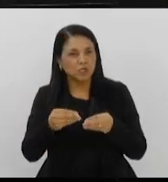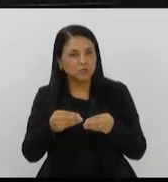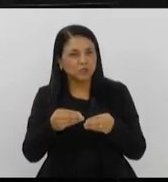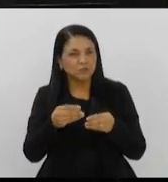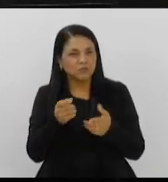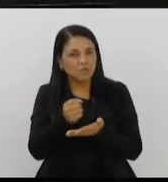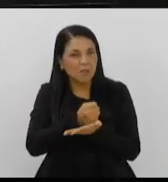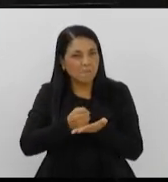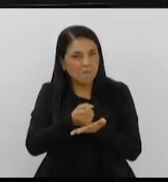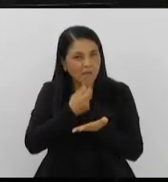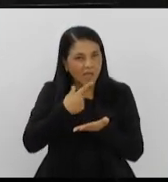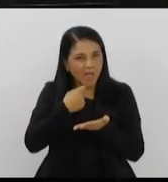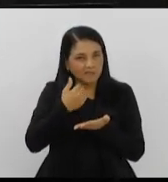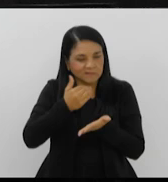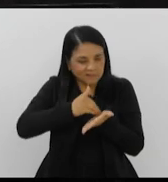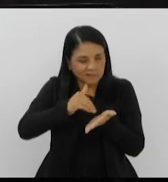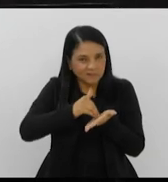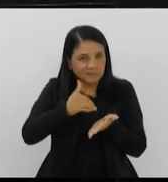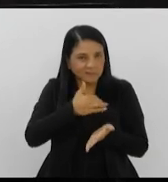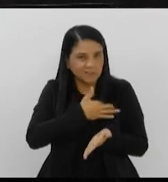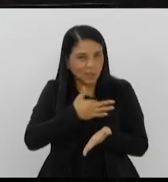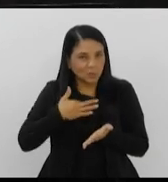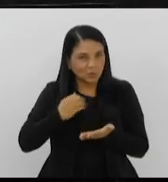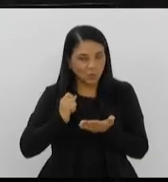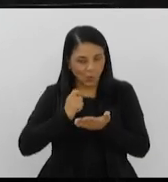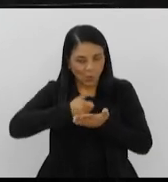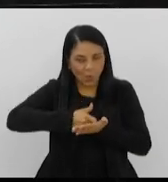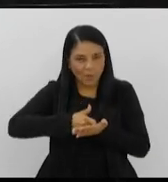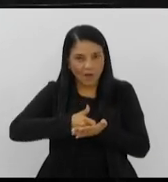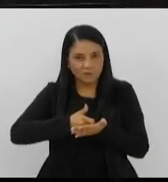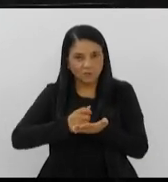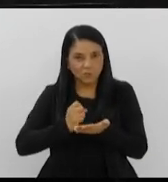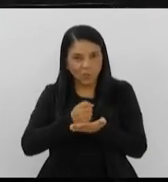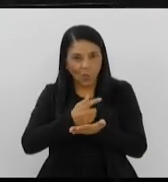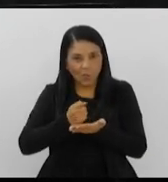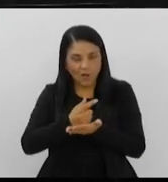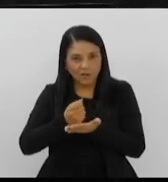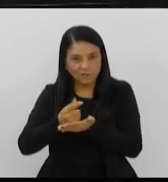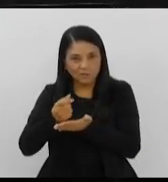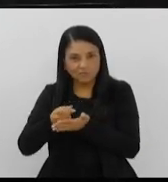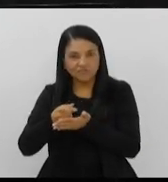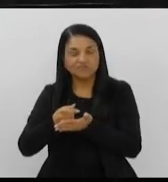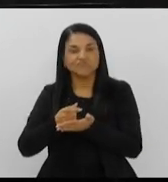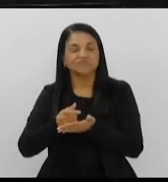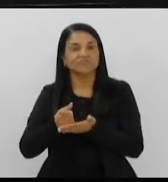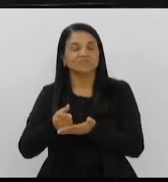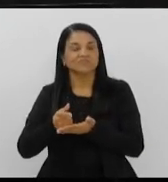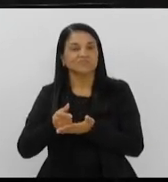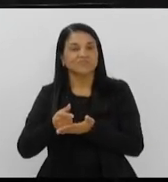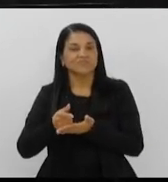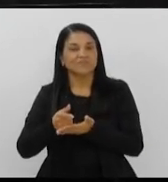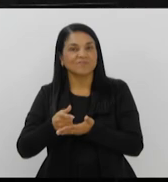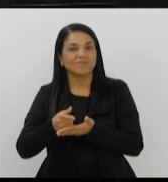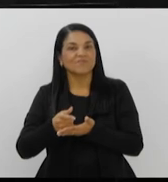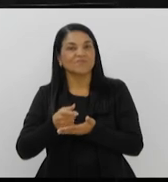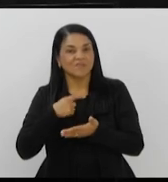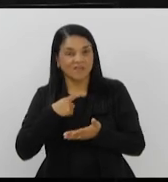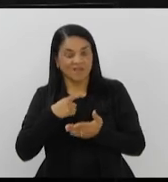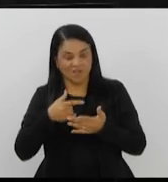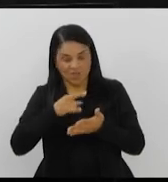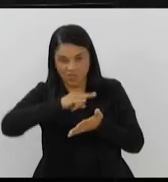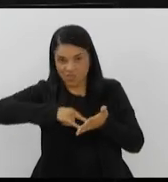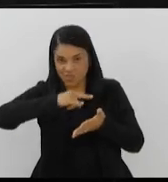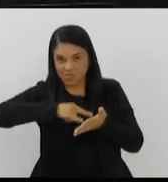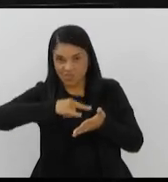é comprado, pelo menos que é faturado, que ele paga com o empenho, com a nota